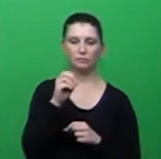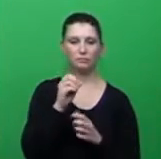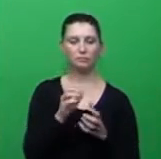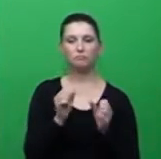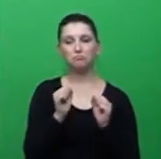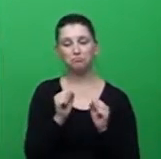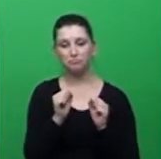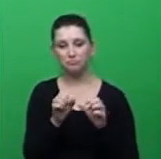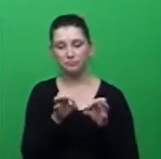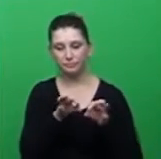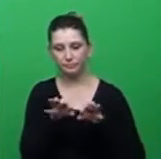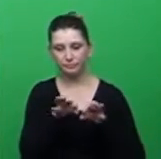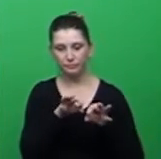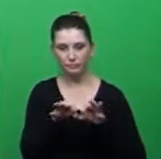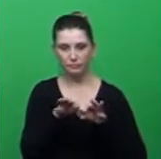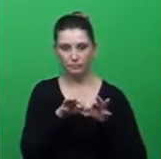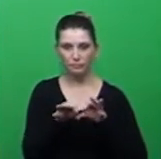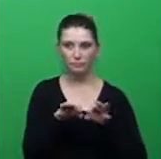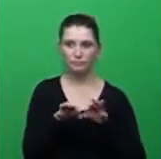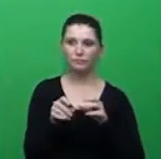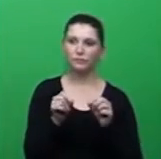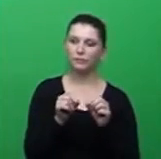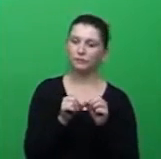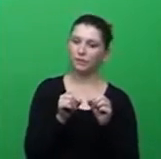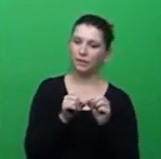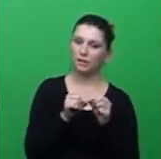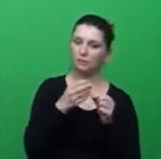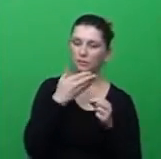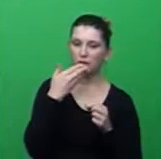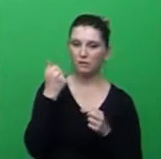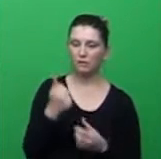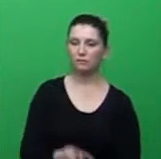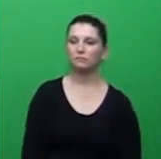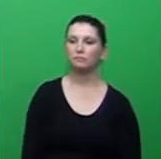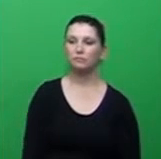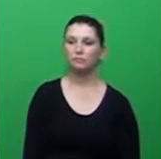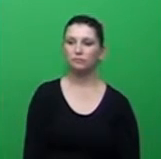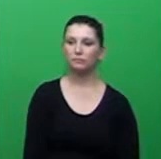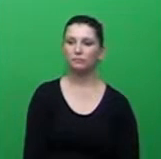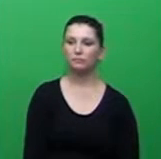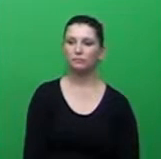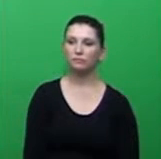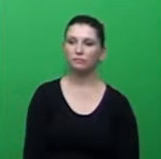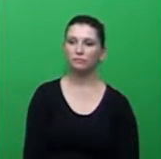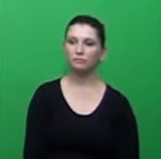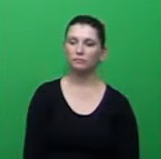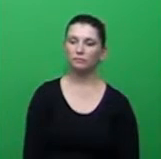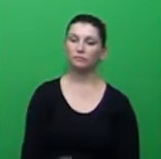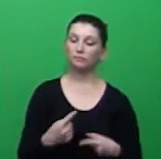fazer a sua devida negociação. Quer dizer, seria